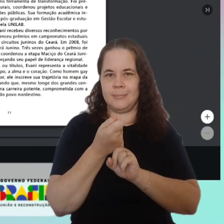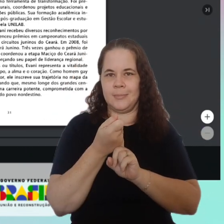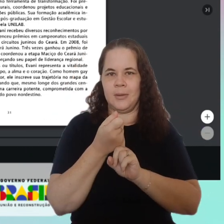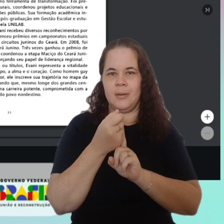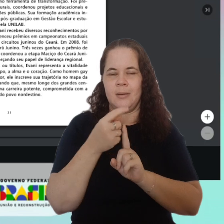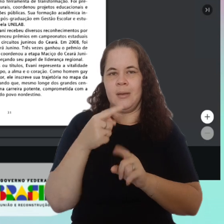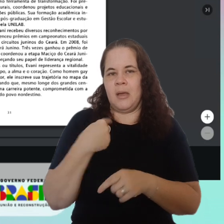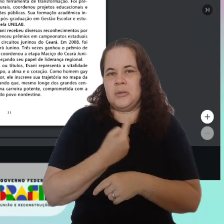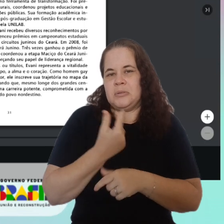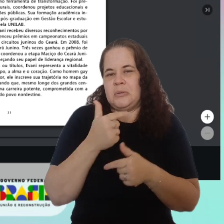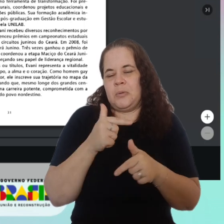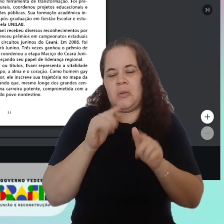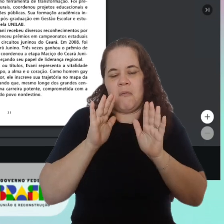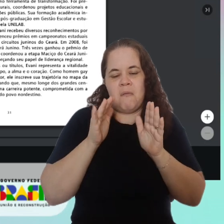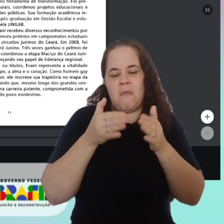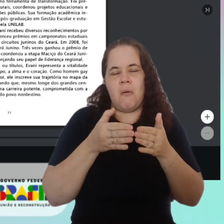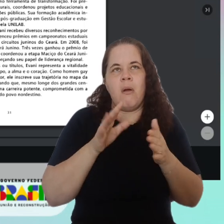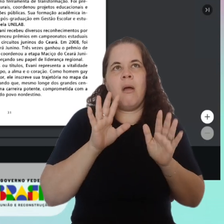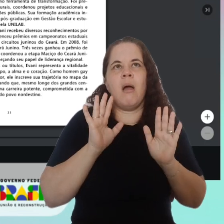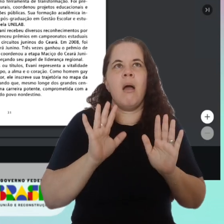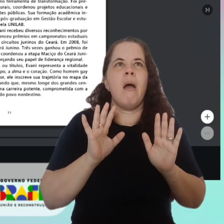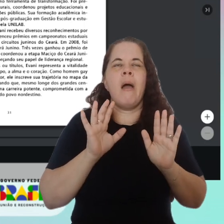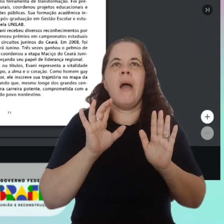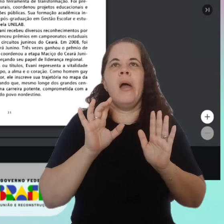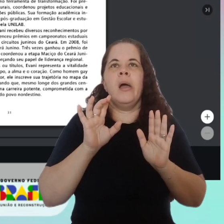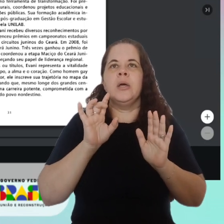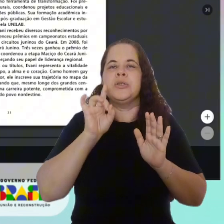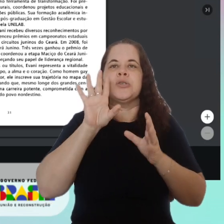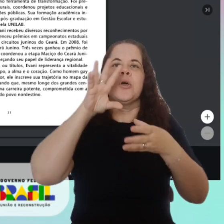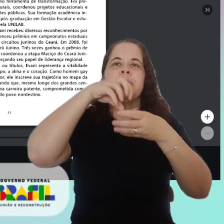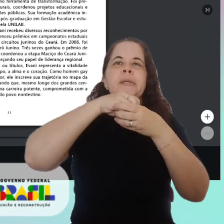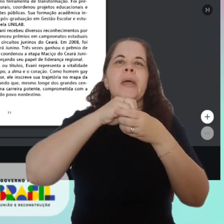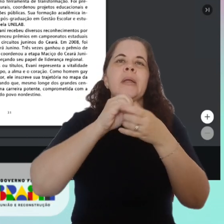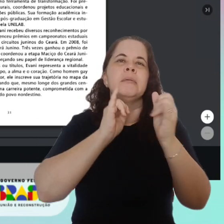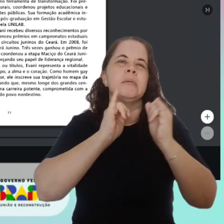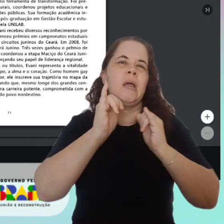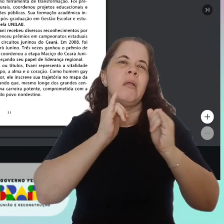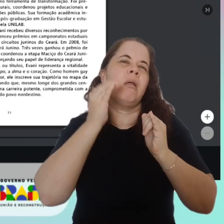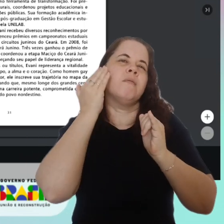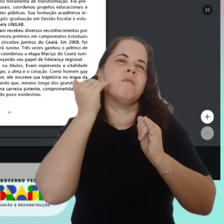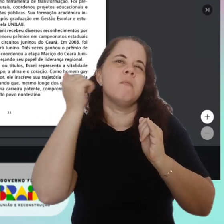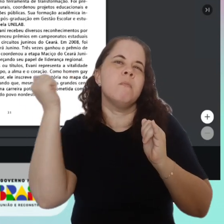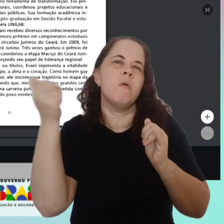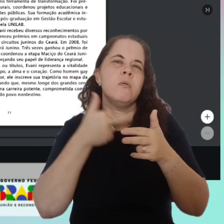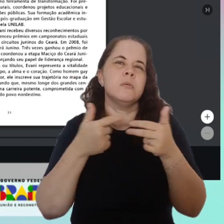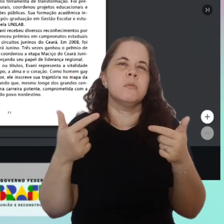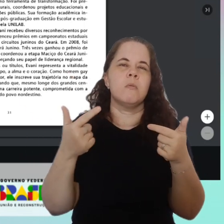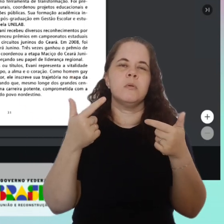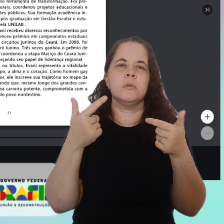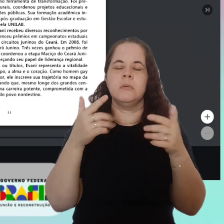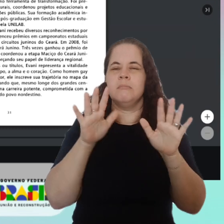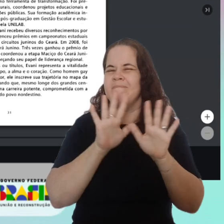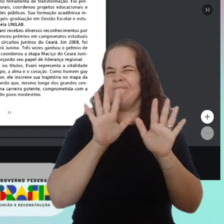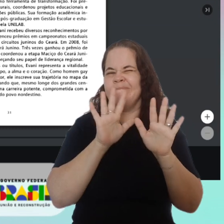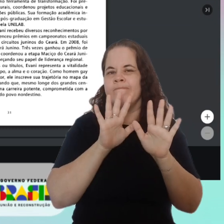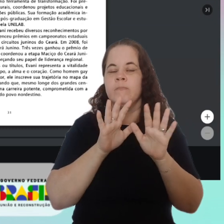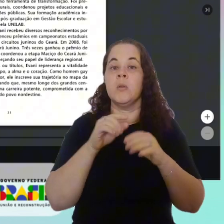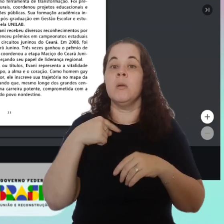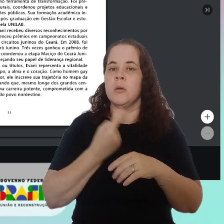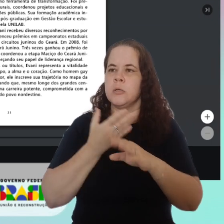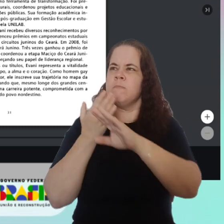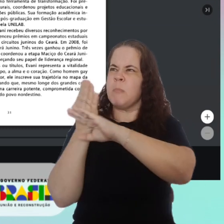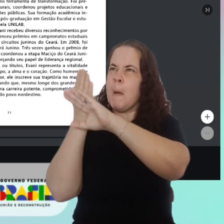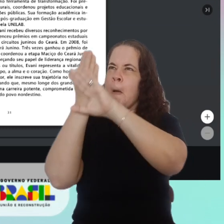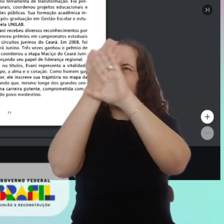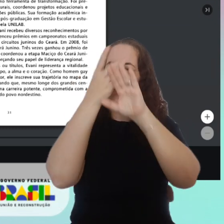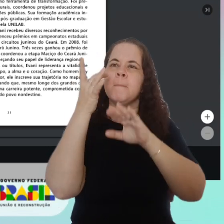para um foco mais, digamos, digital, né? De artistas que estão ali dentro da mídia digital. Então a gente foi mesmo